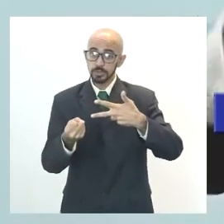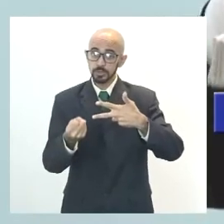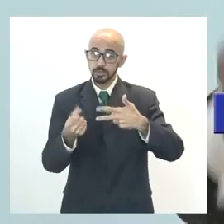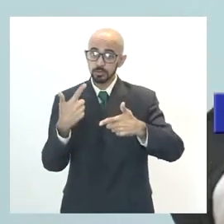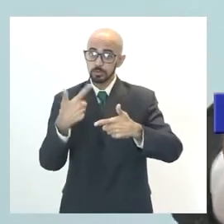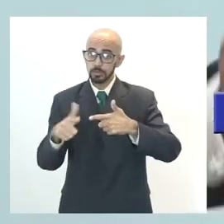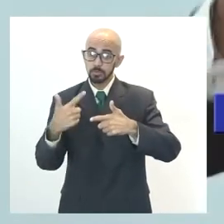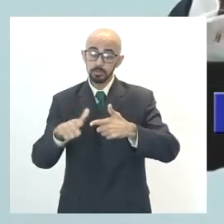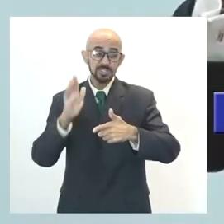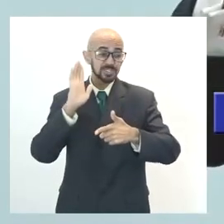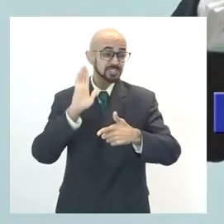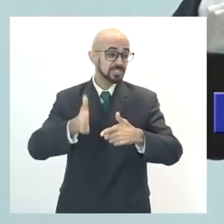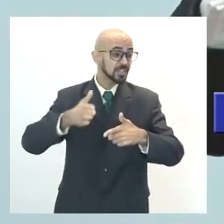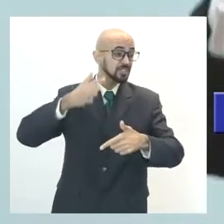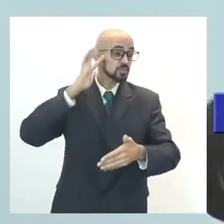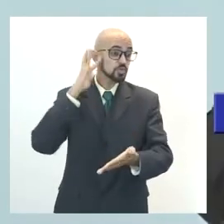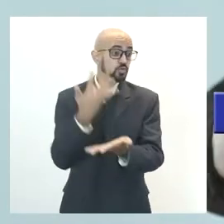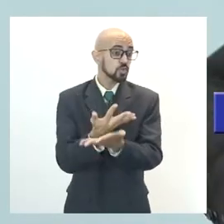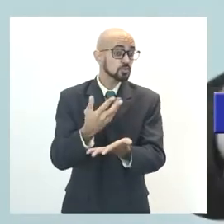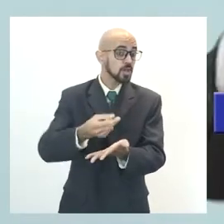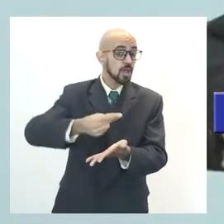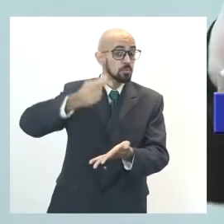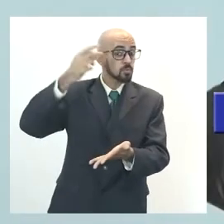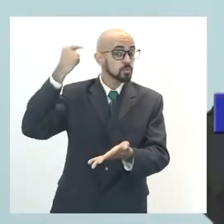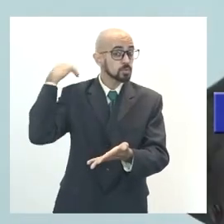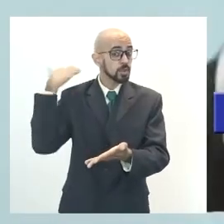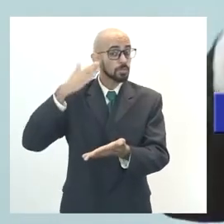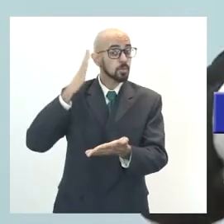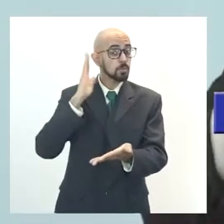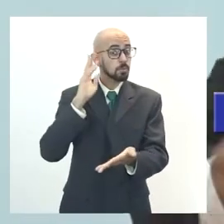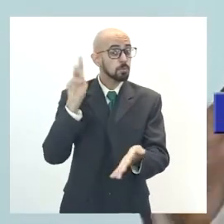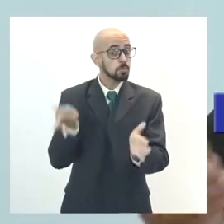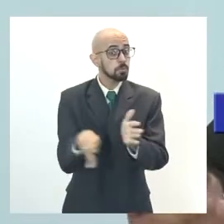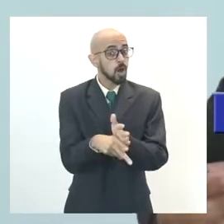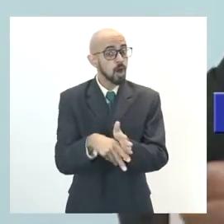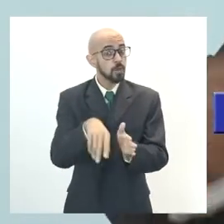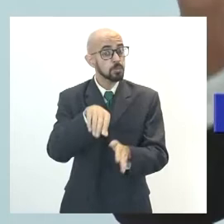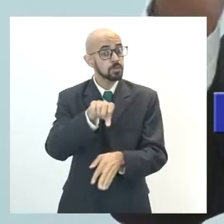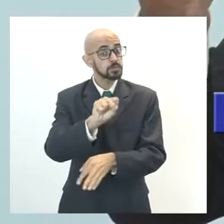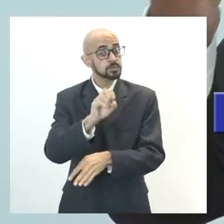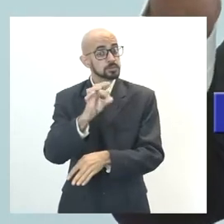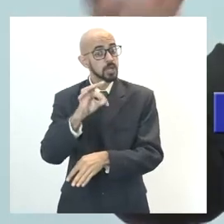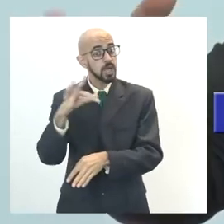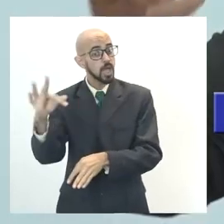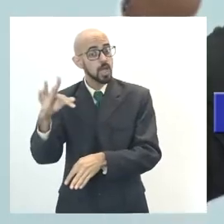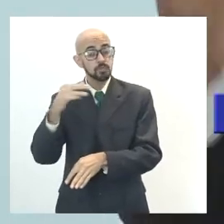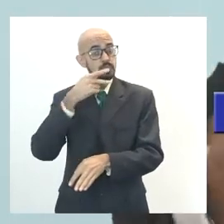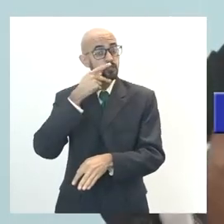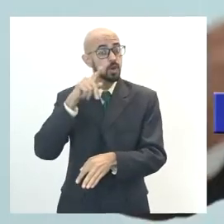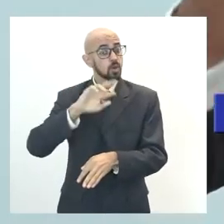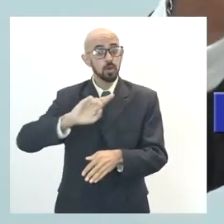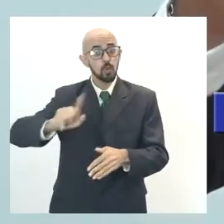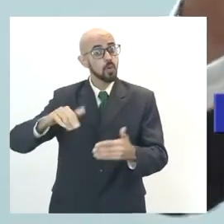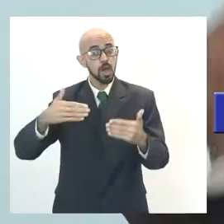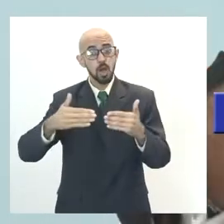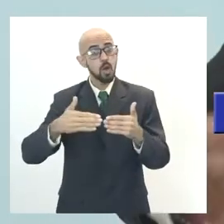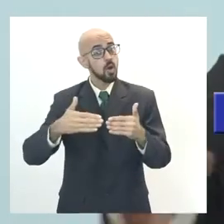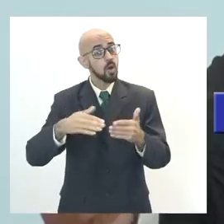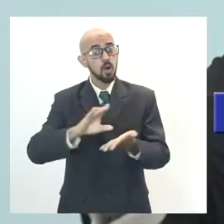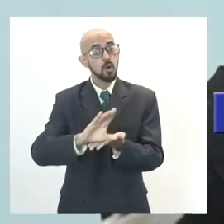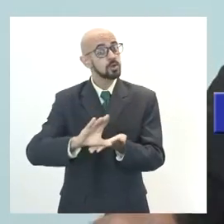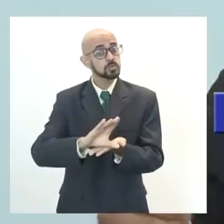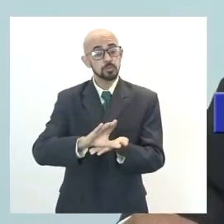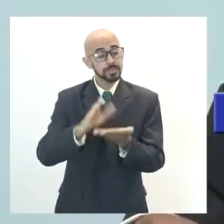que estás foram julgadas que tu o próprio Supremo já falou que você constitucional mas querem passar